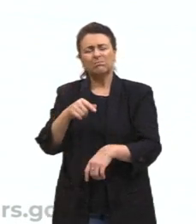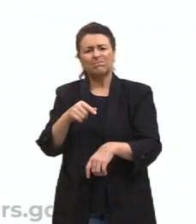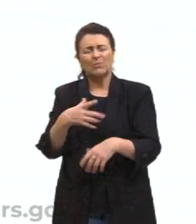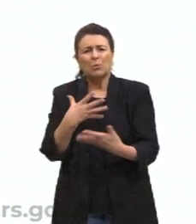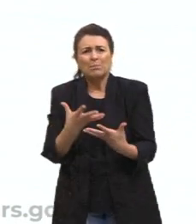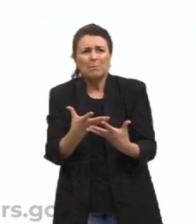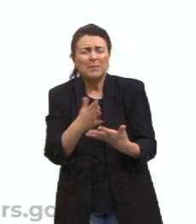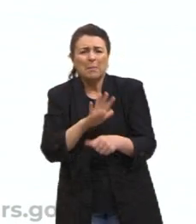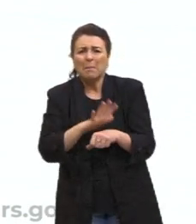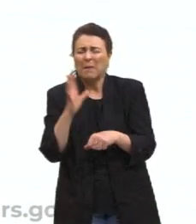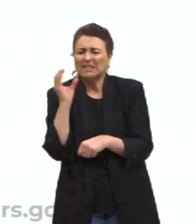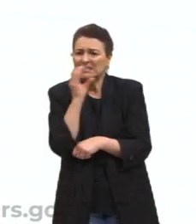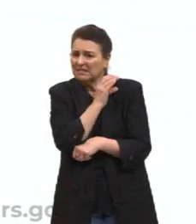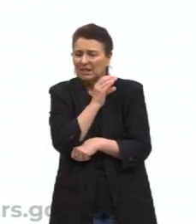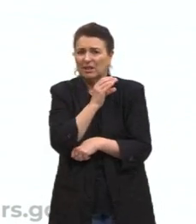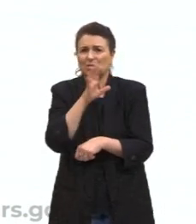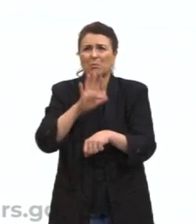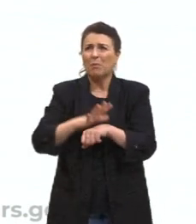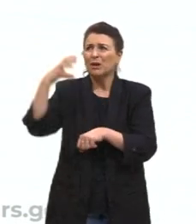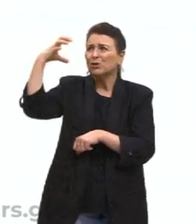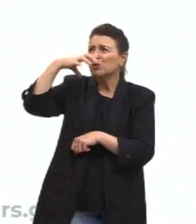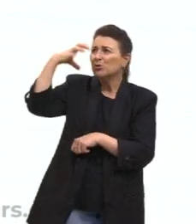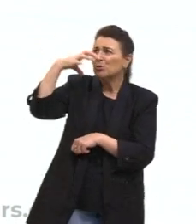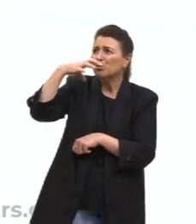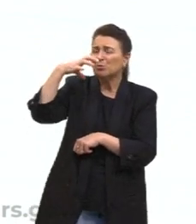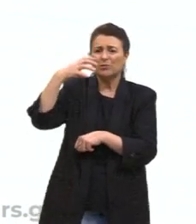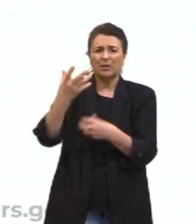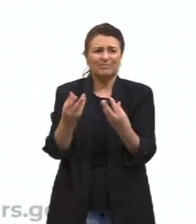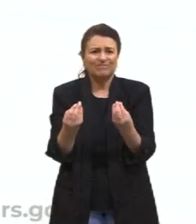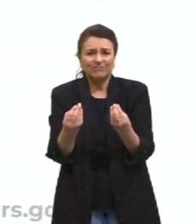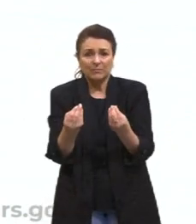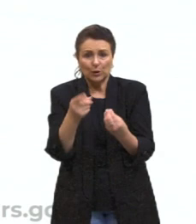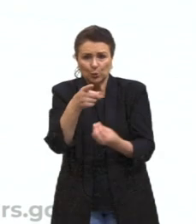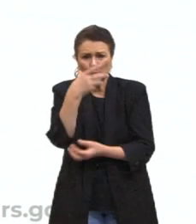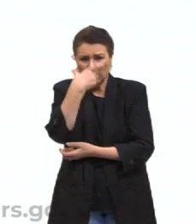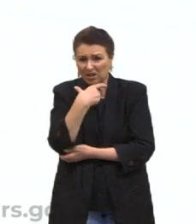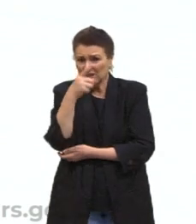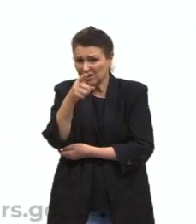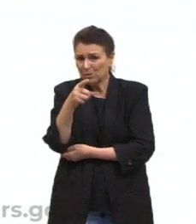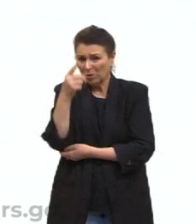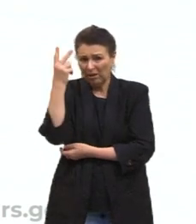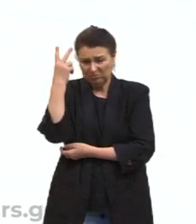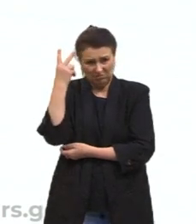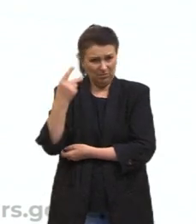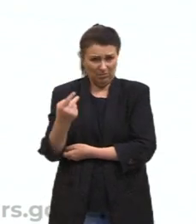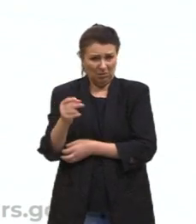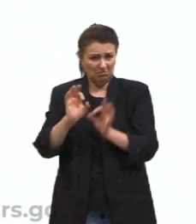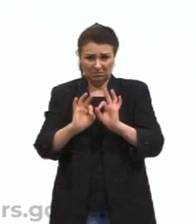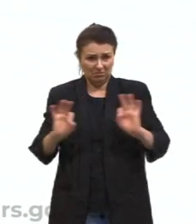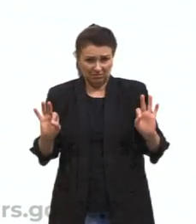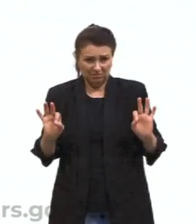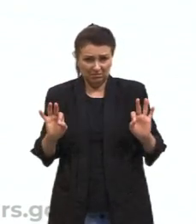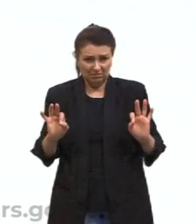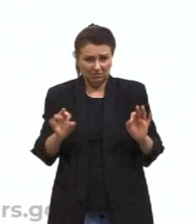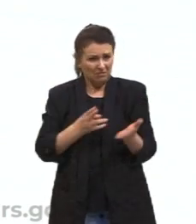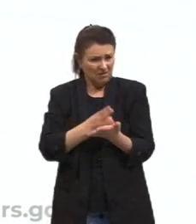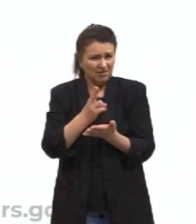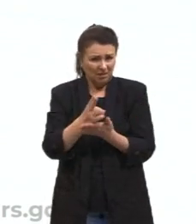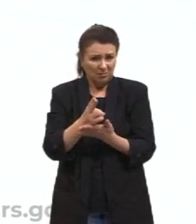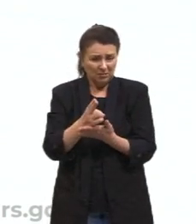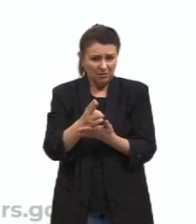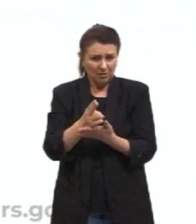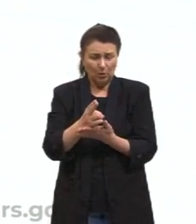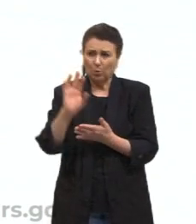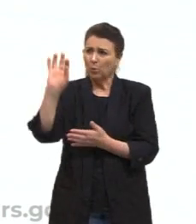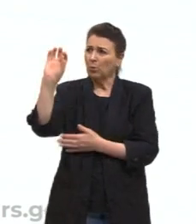muito mais quentes chuvas em excesso etc você acha isso normal Será que sempre foi assim será que